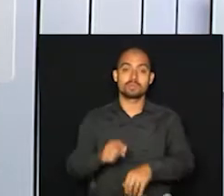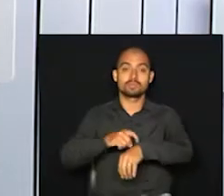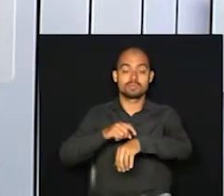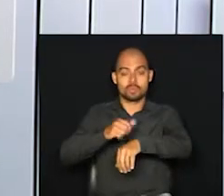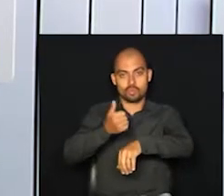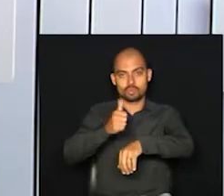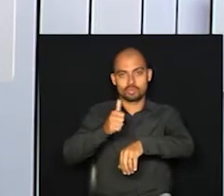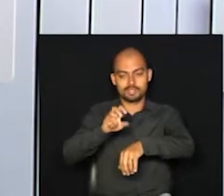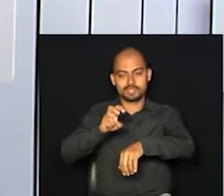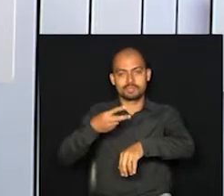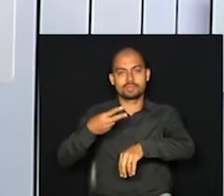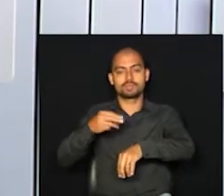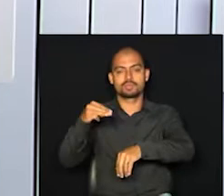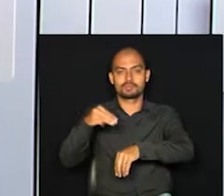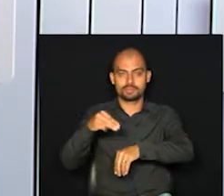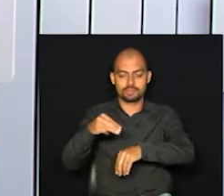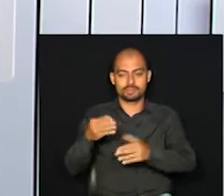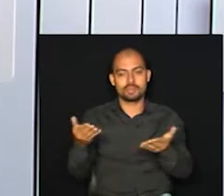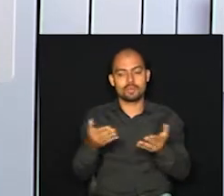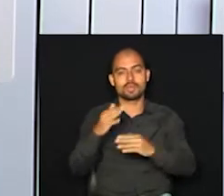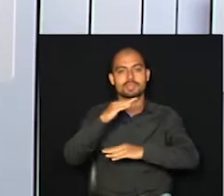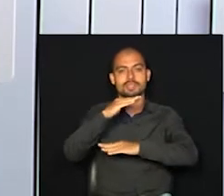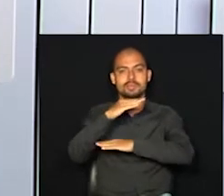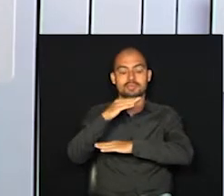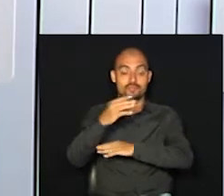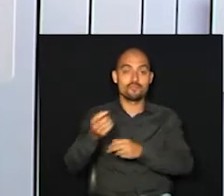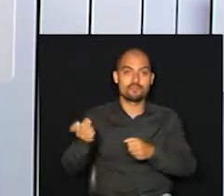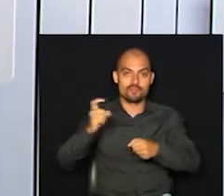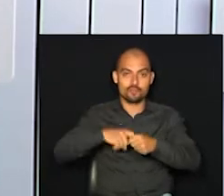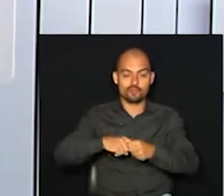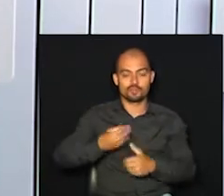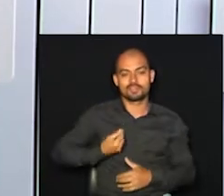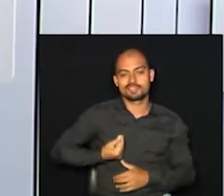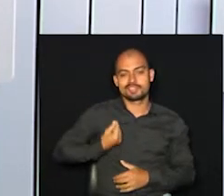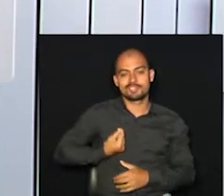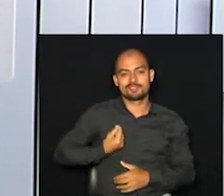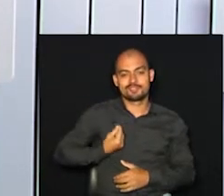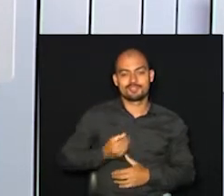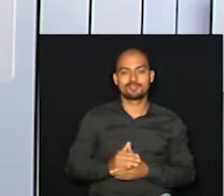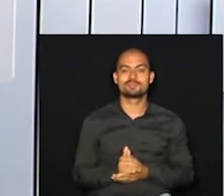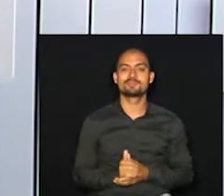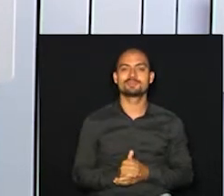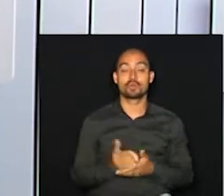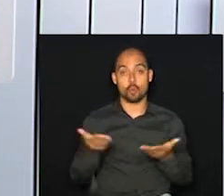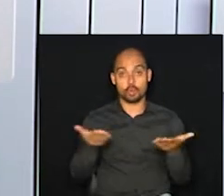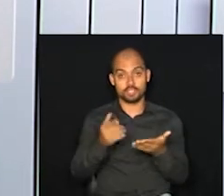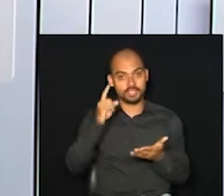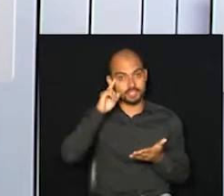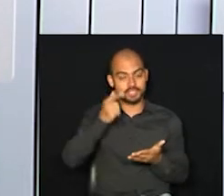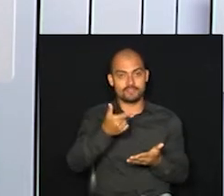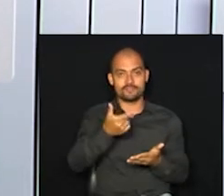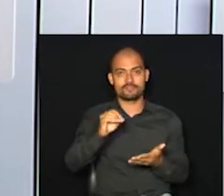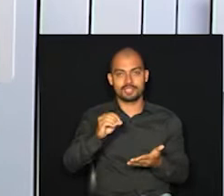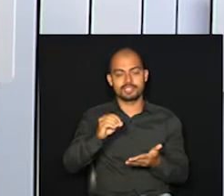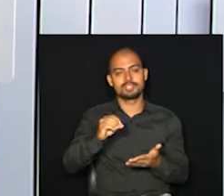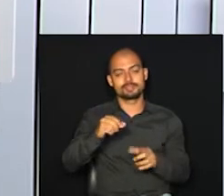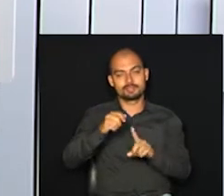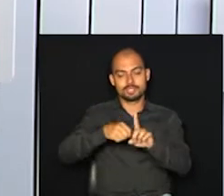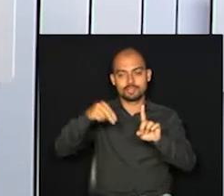Horas e 52 minutos, Câmara Total de volta ao vivo e hoje é 20 de novembro, dia